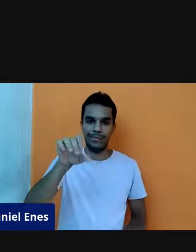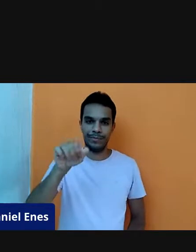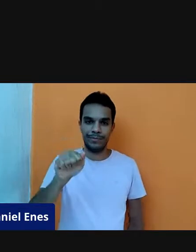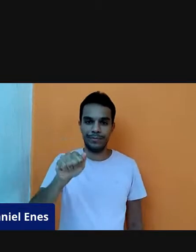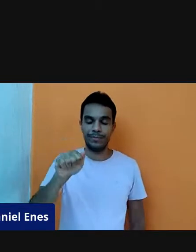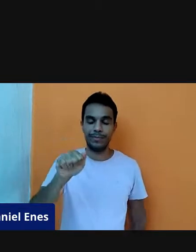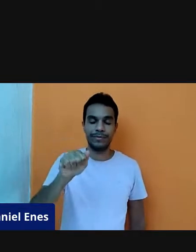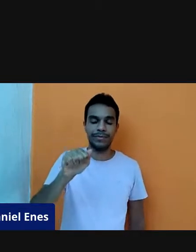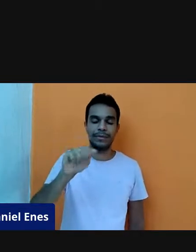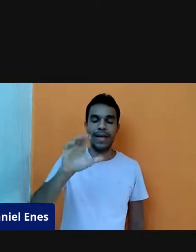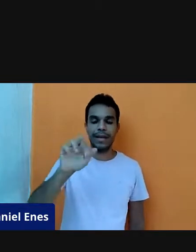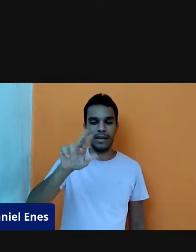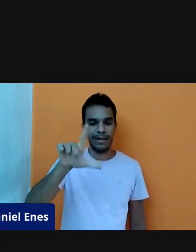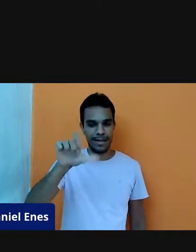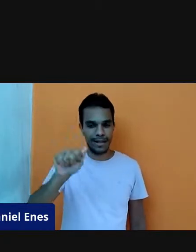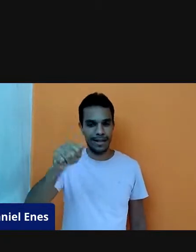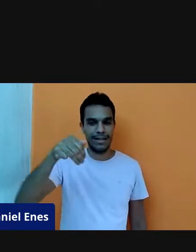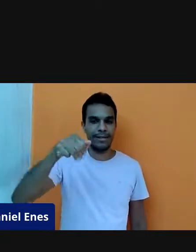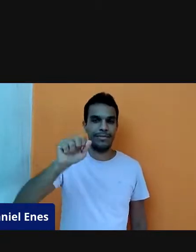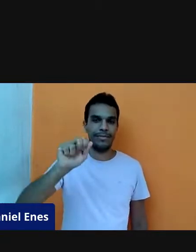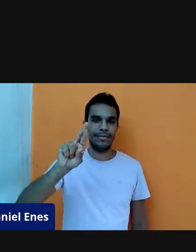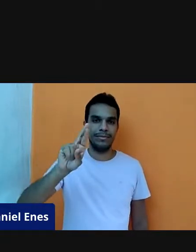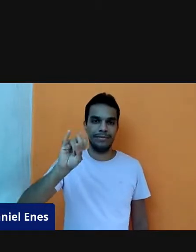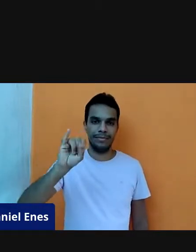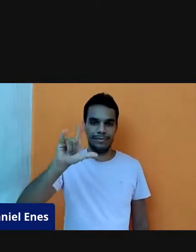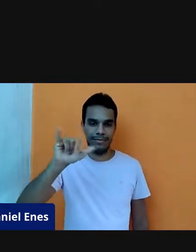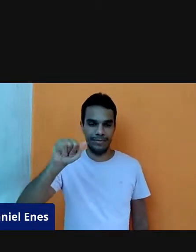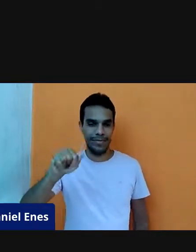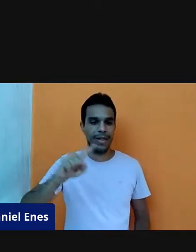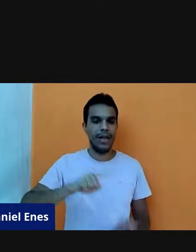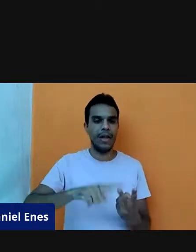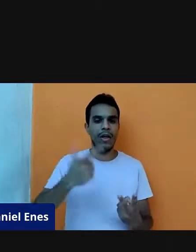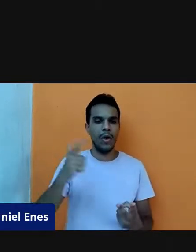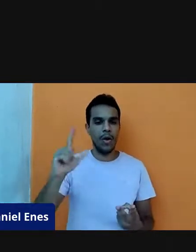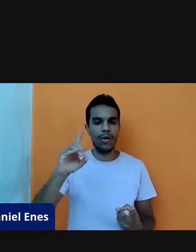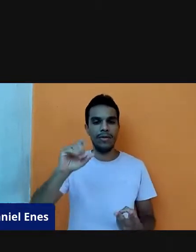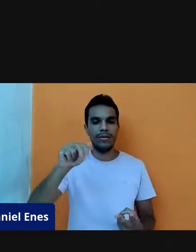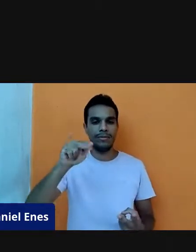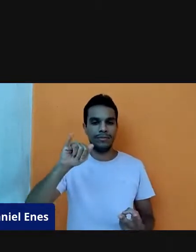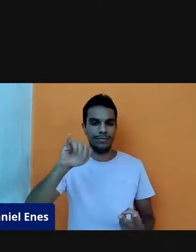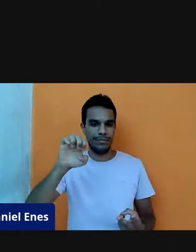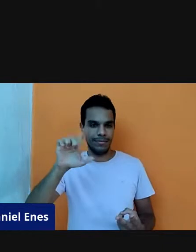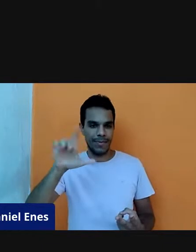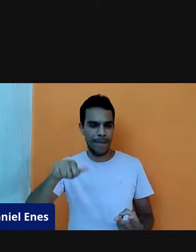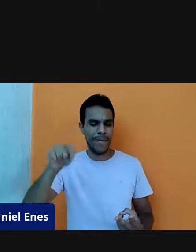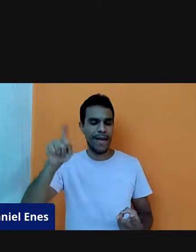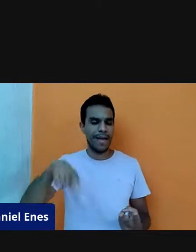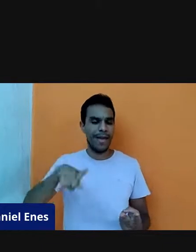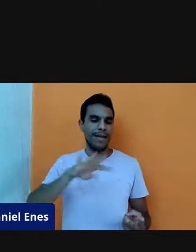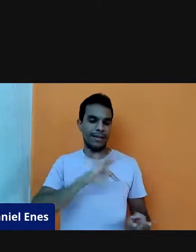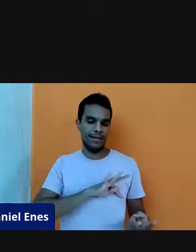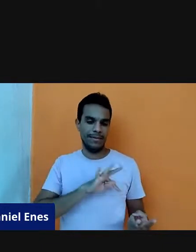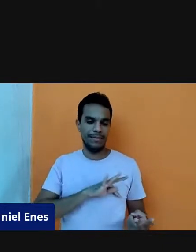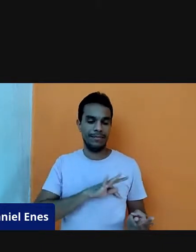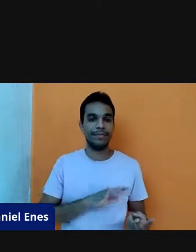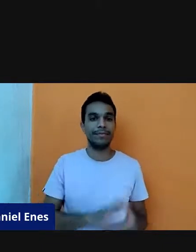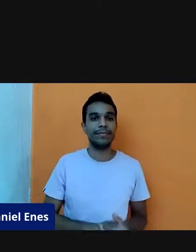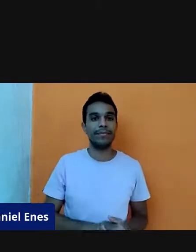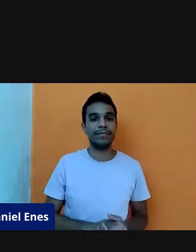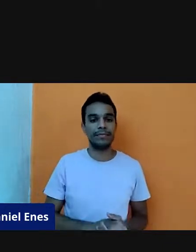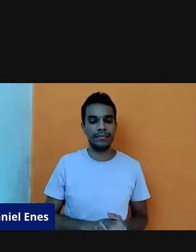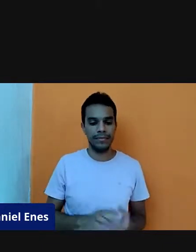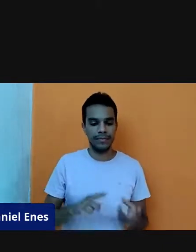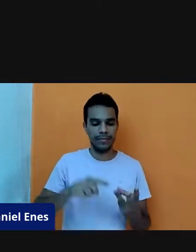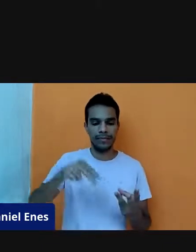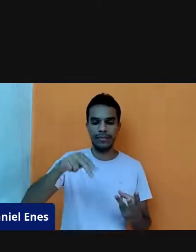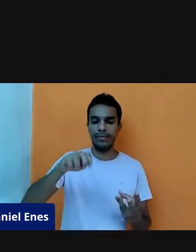Souza, a Daniele Pereira, que é técnico também, Leida